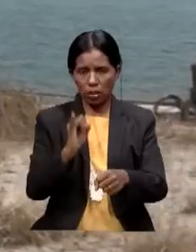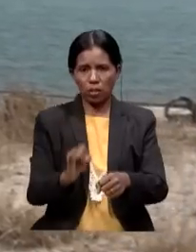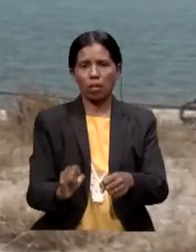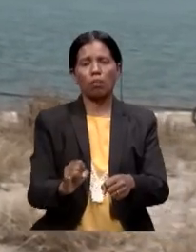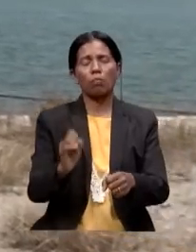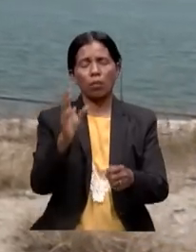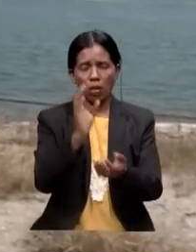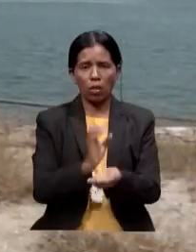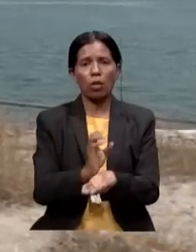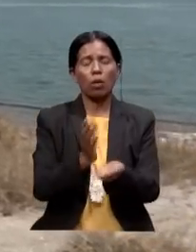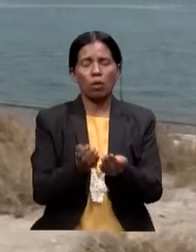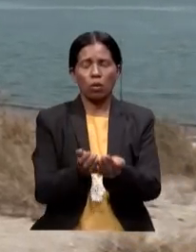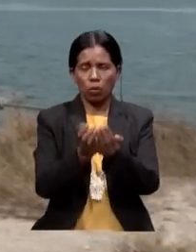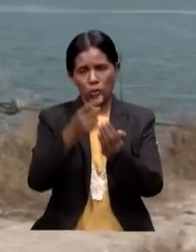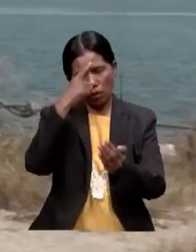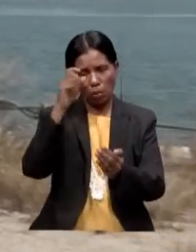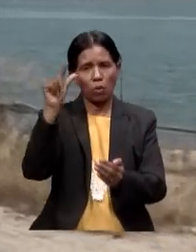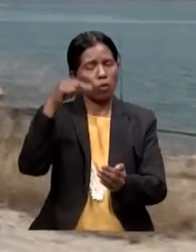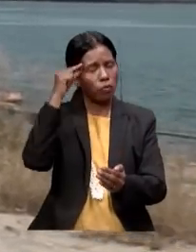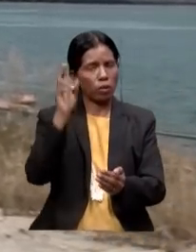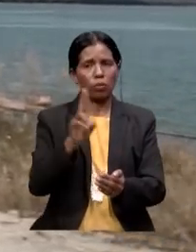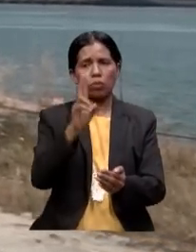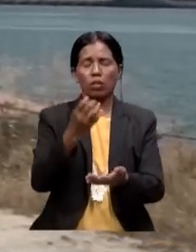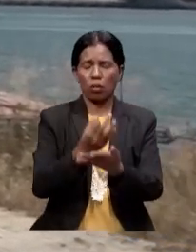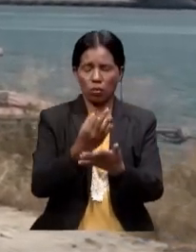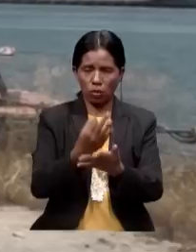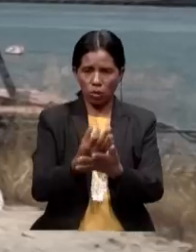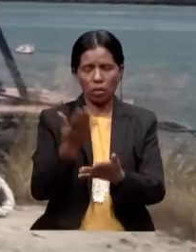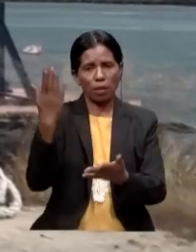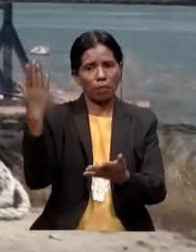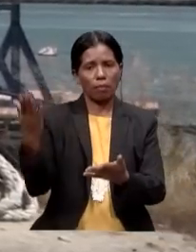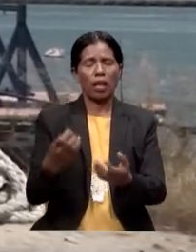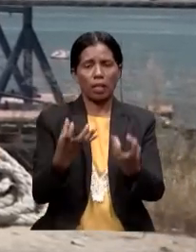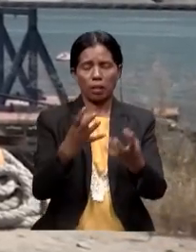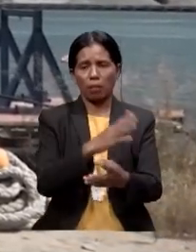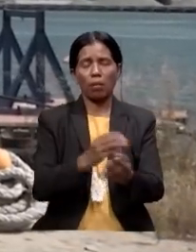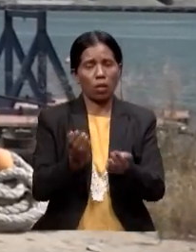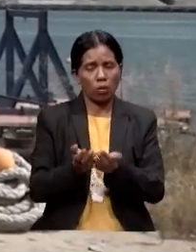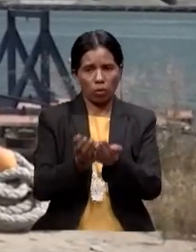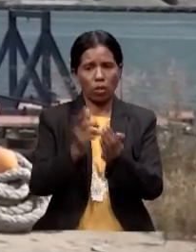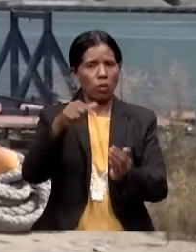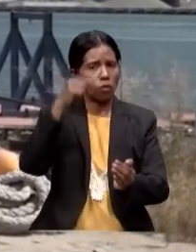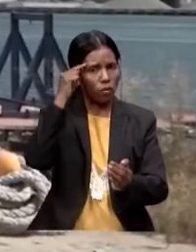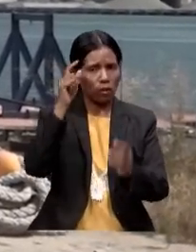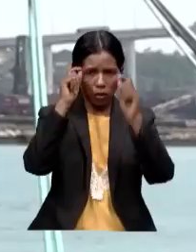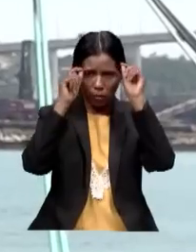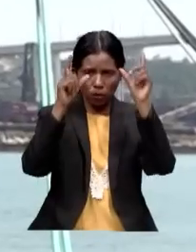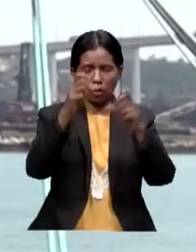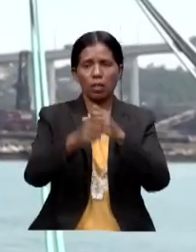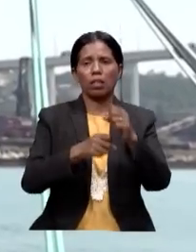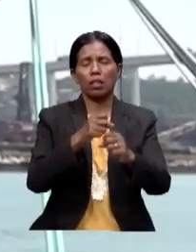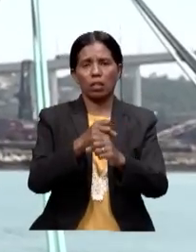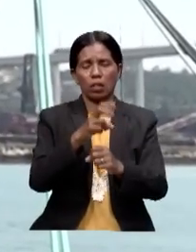governo gasta ona osan quase tokon ronulu ba construção ro refere. Enquanto governo Timor-Leste retina rihun rua ronulu resin